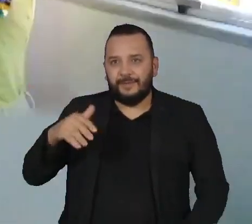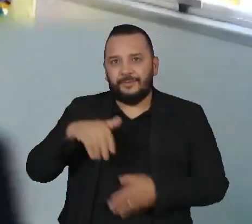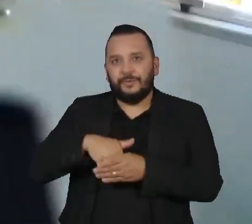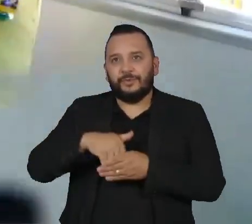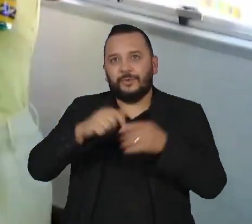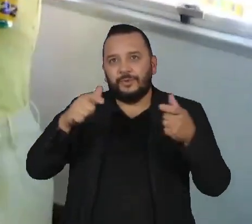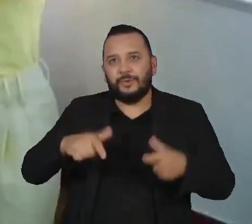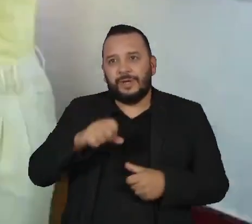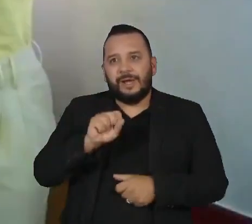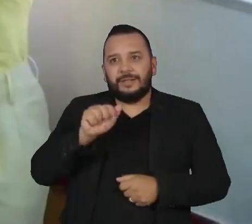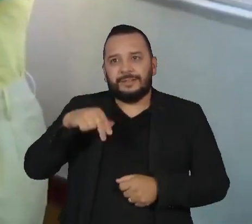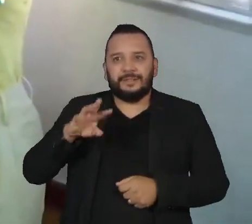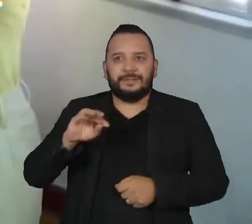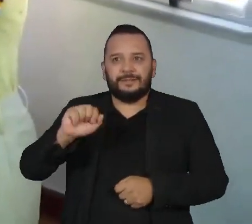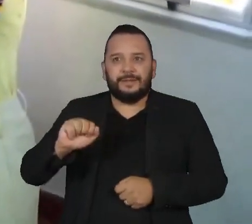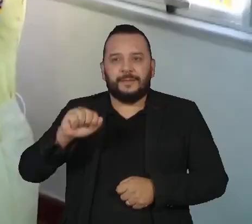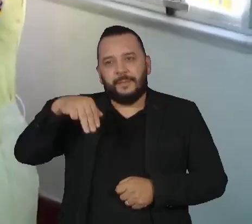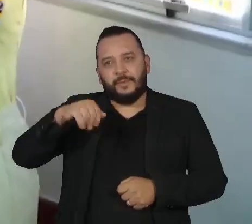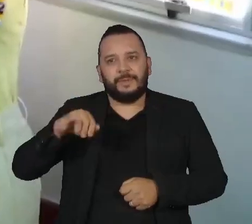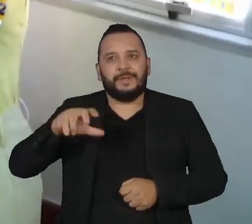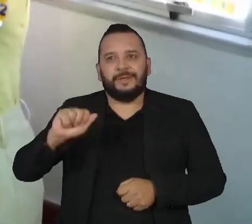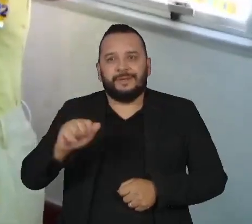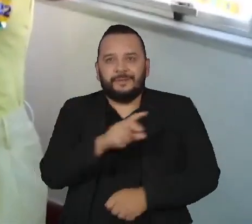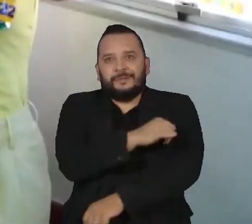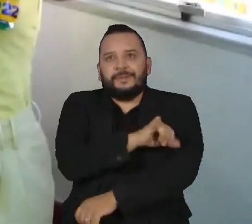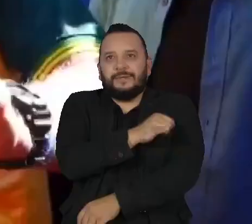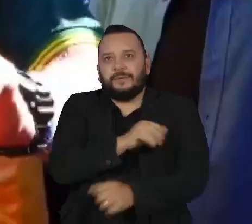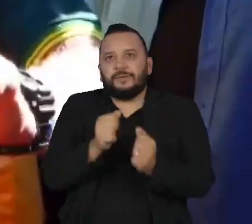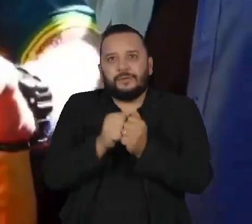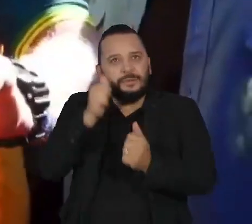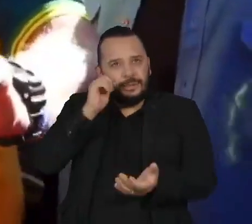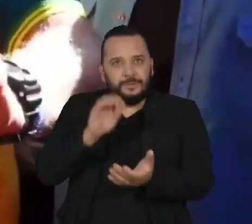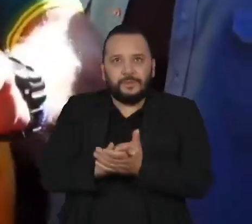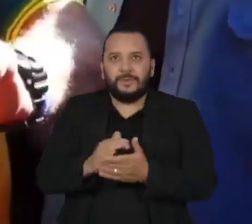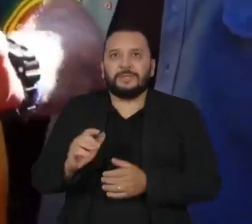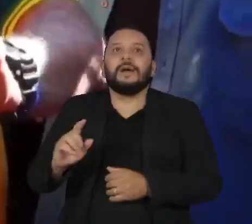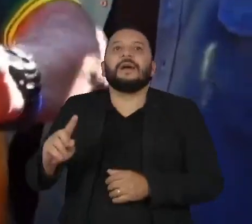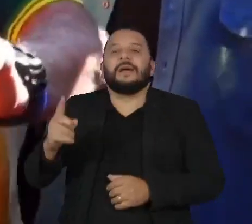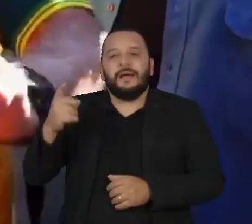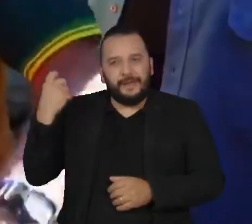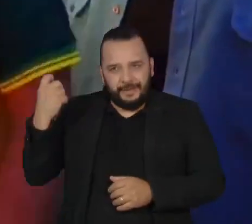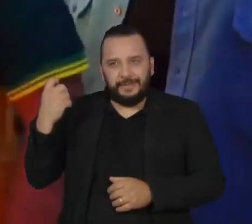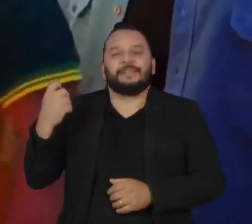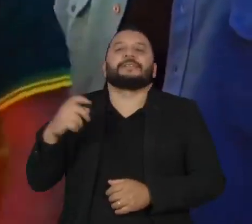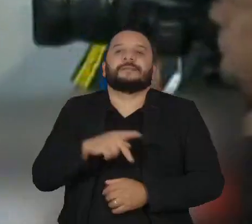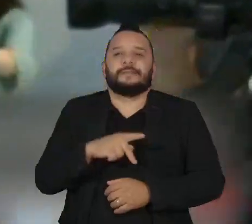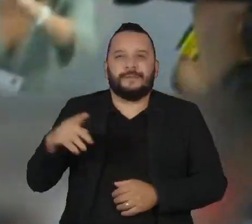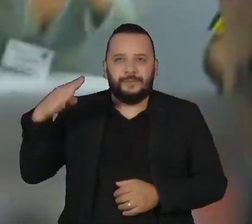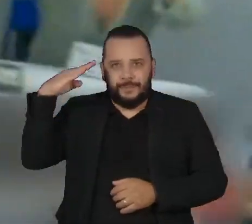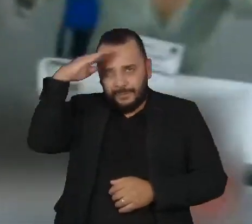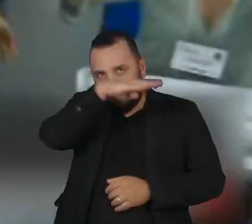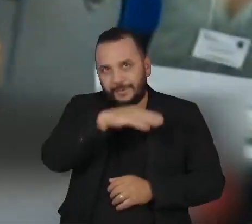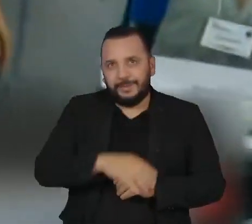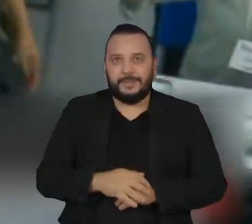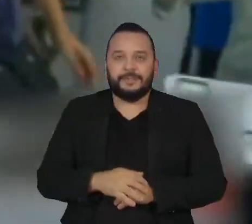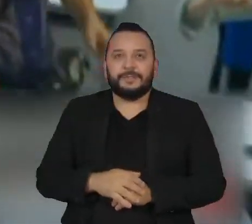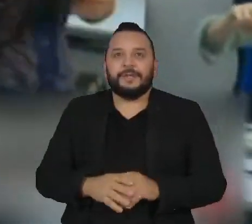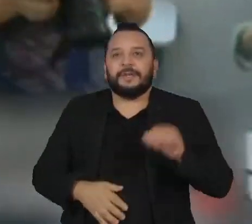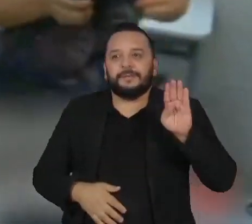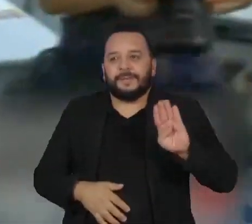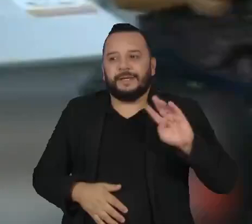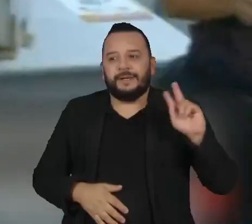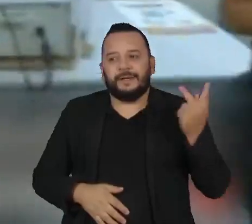Mônica na zona oeste do Rio ele estava acompanhado da esposa e do ex-presidente Jair bolsonaro já em Belo